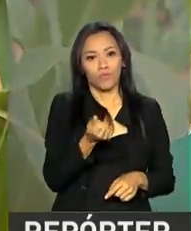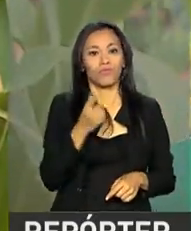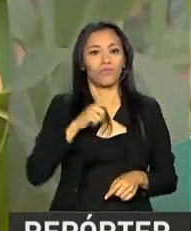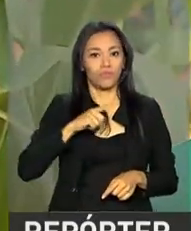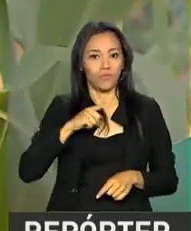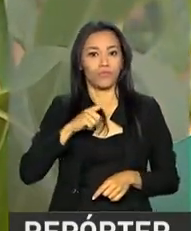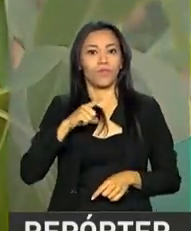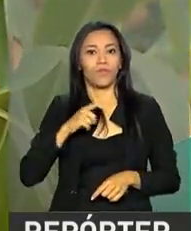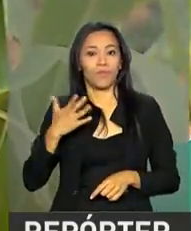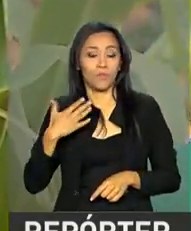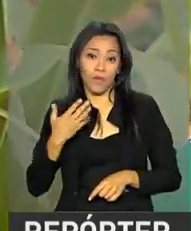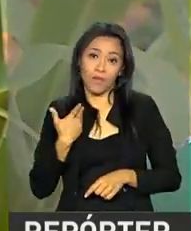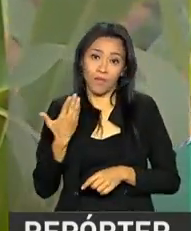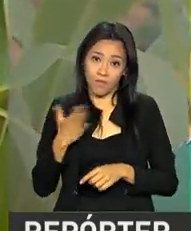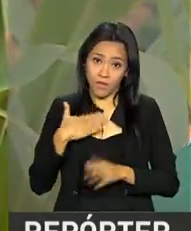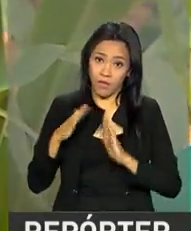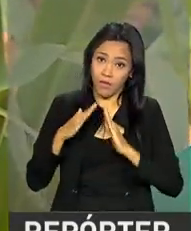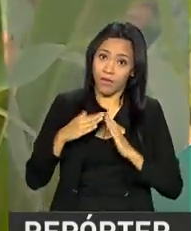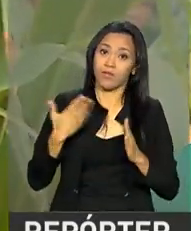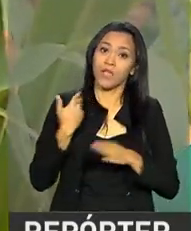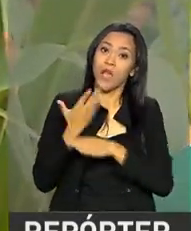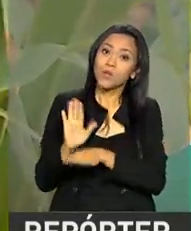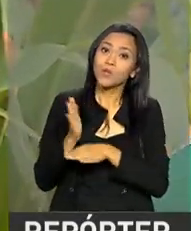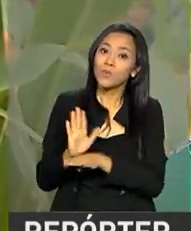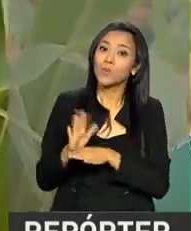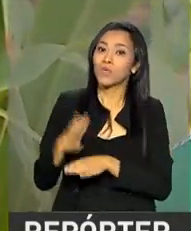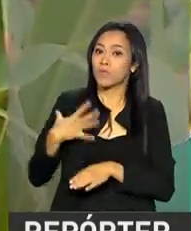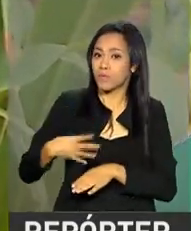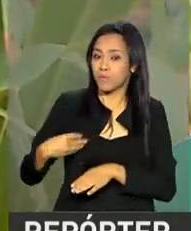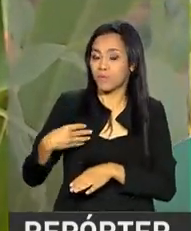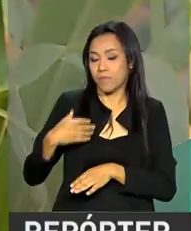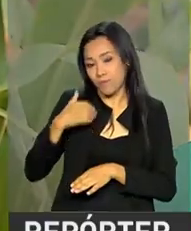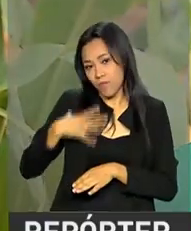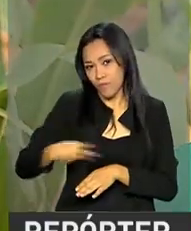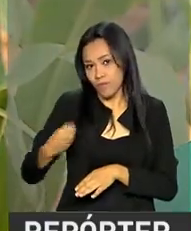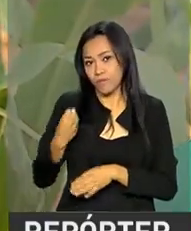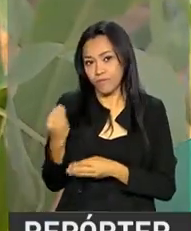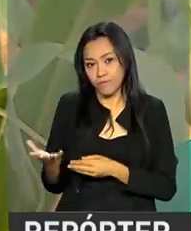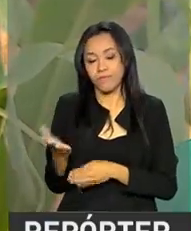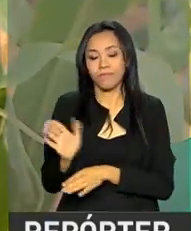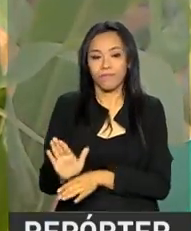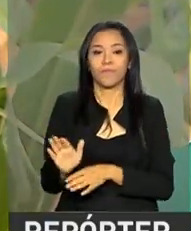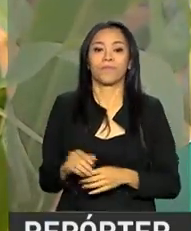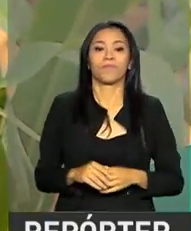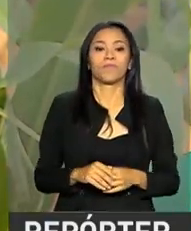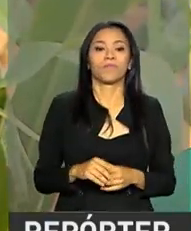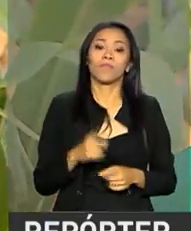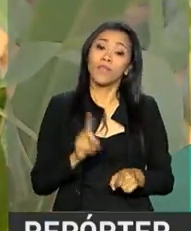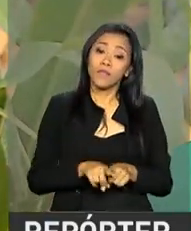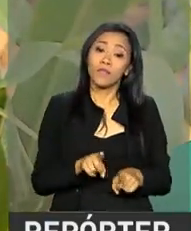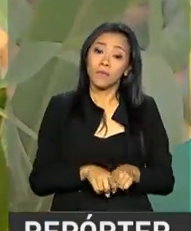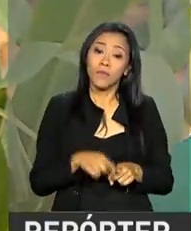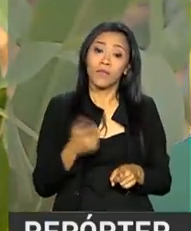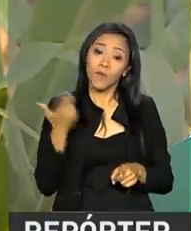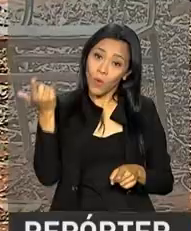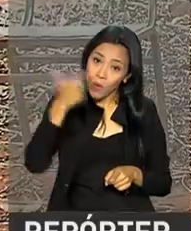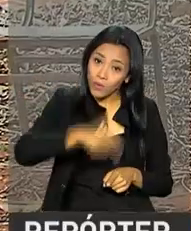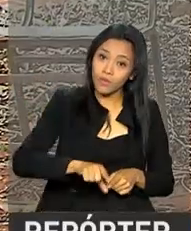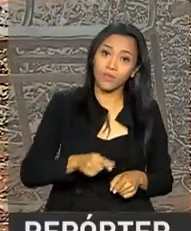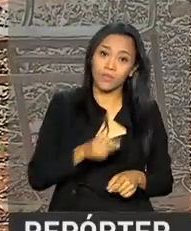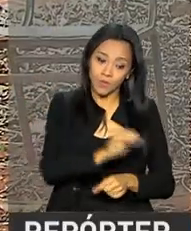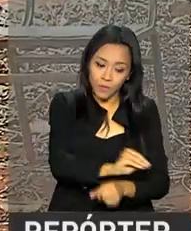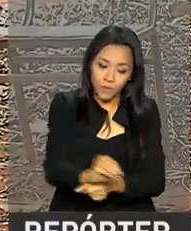da minha casa e ajudou um pouquinho a minha filha e tiro retorno pra dentro da terra de novo